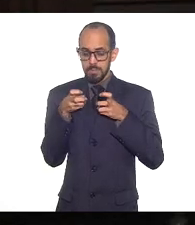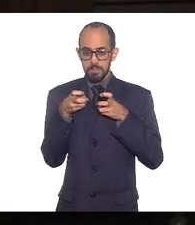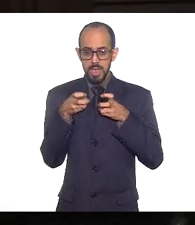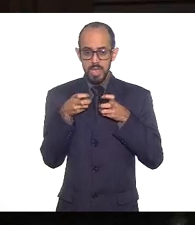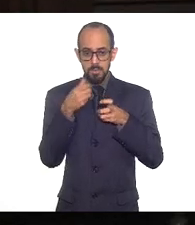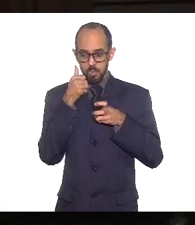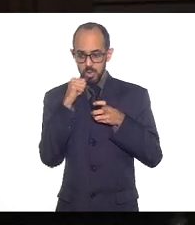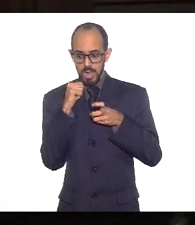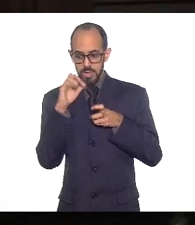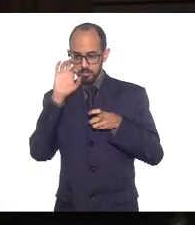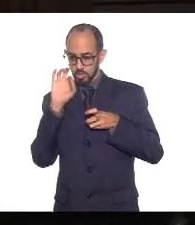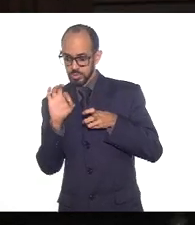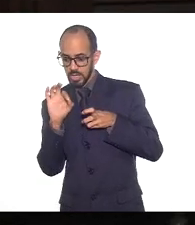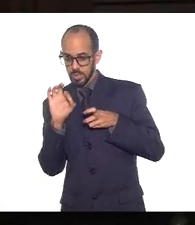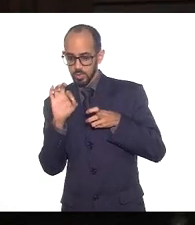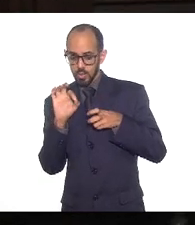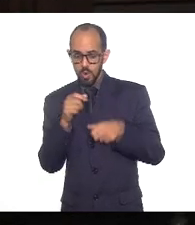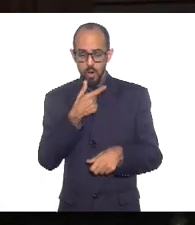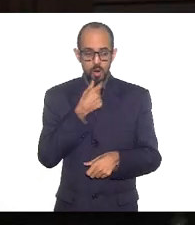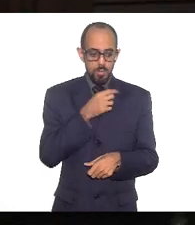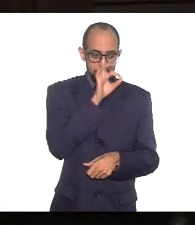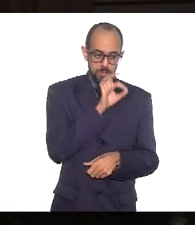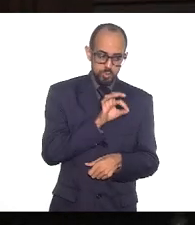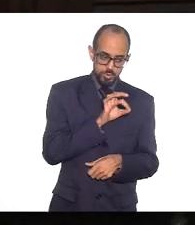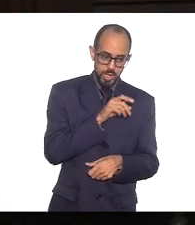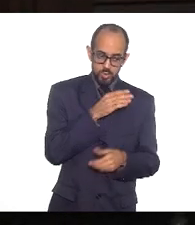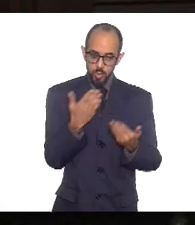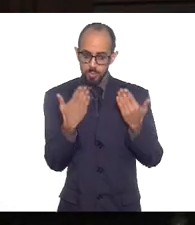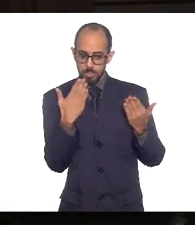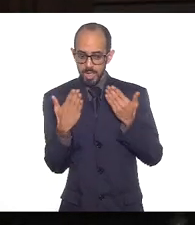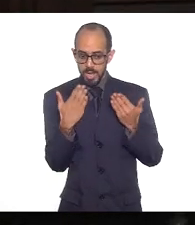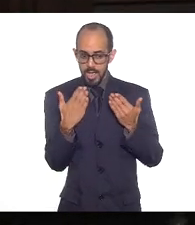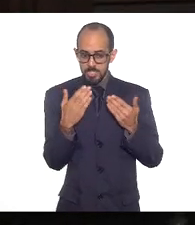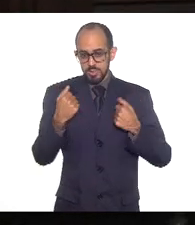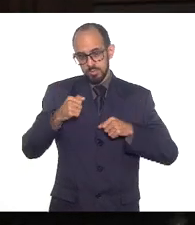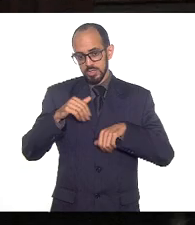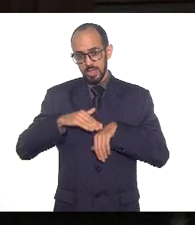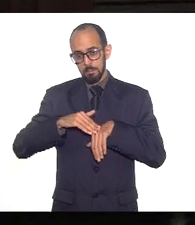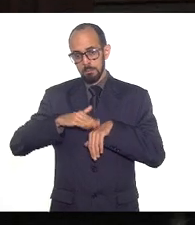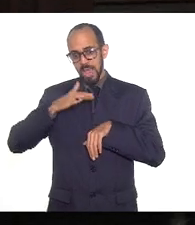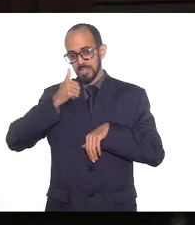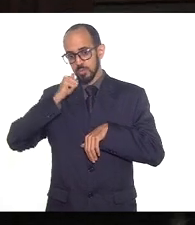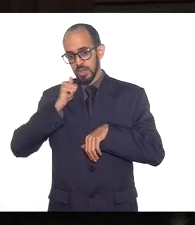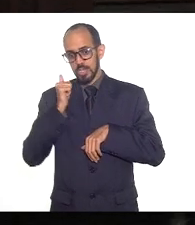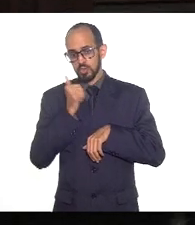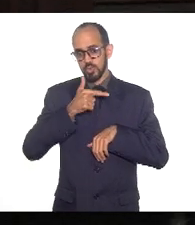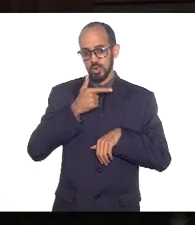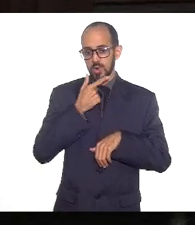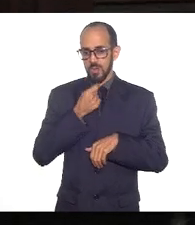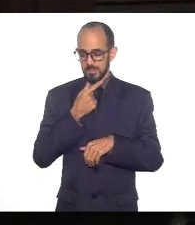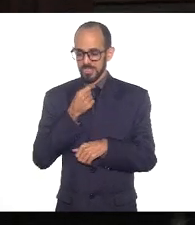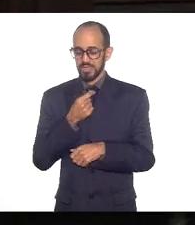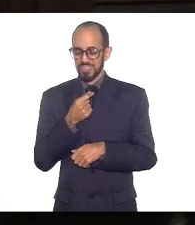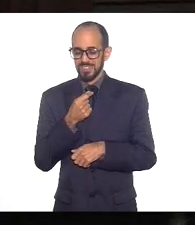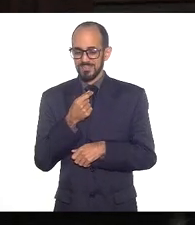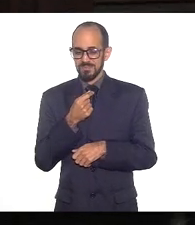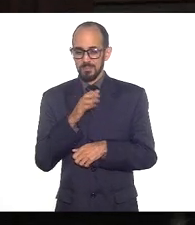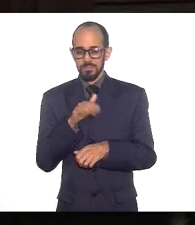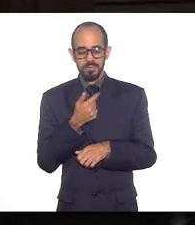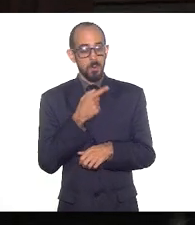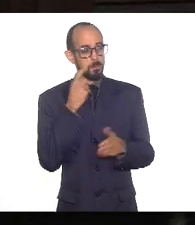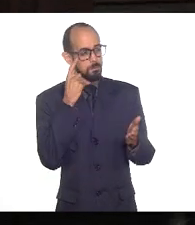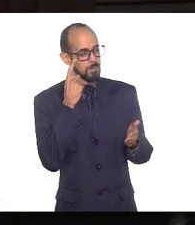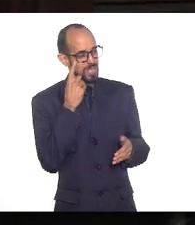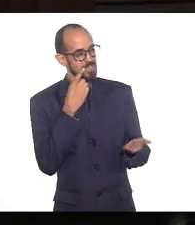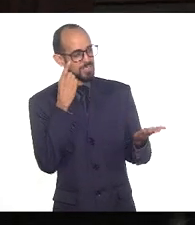de mulheres na população de um modo geral nós temos que ter mais mulheres do que homens Então pensa aí